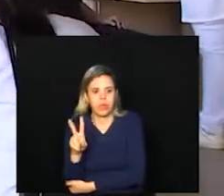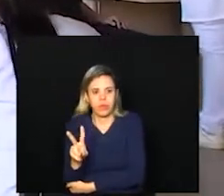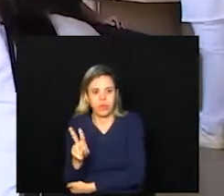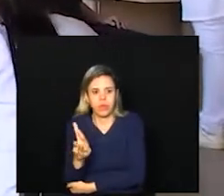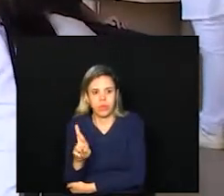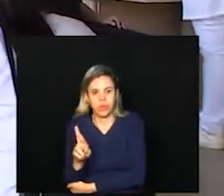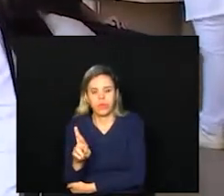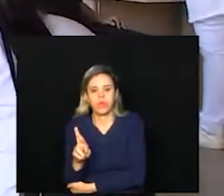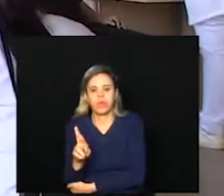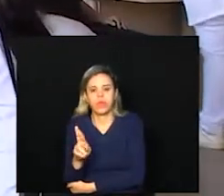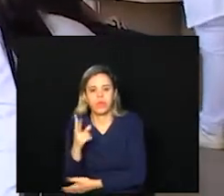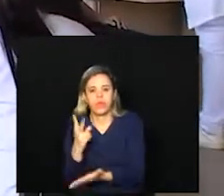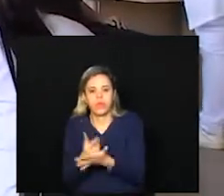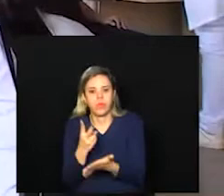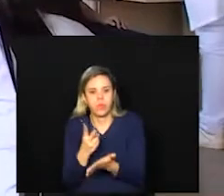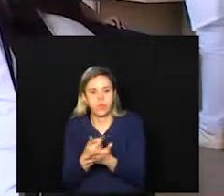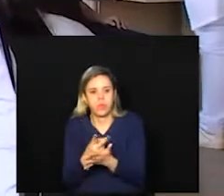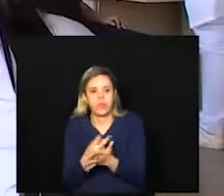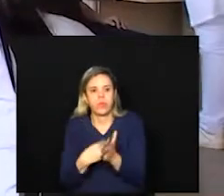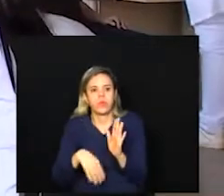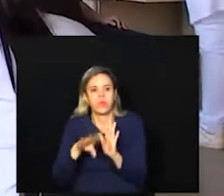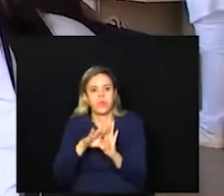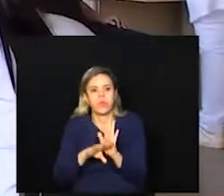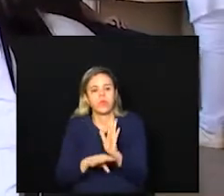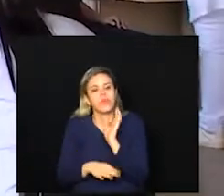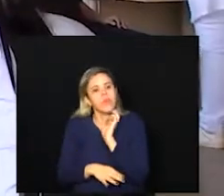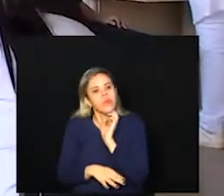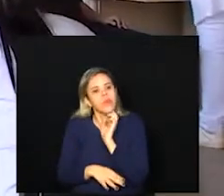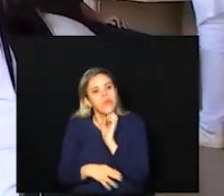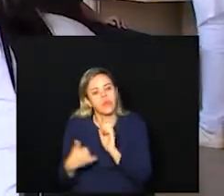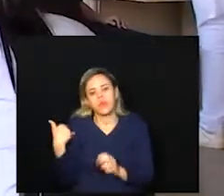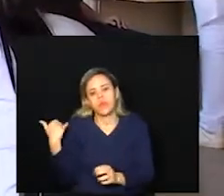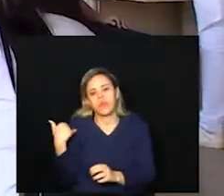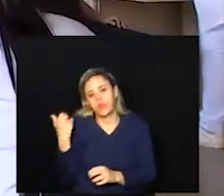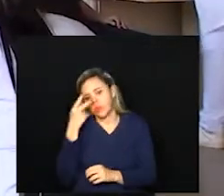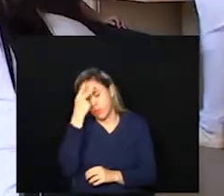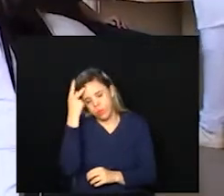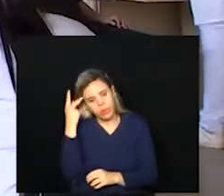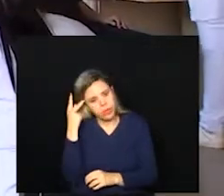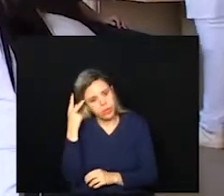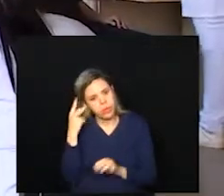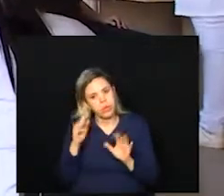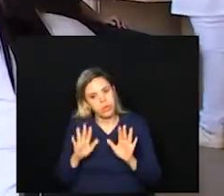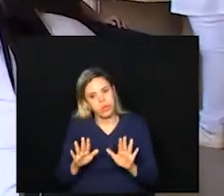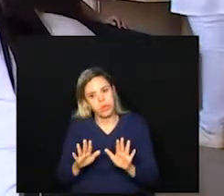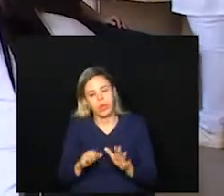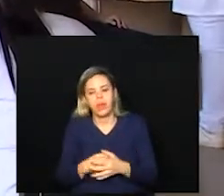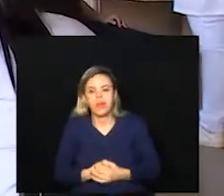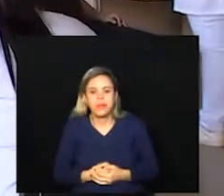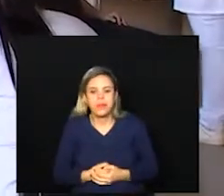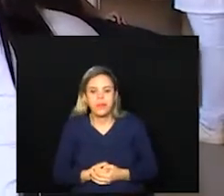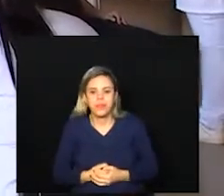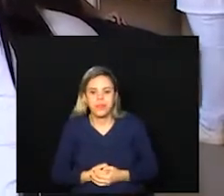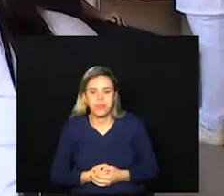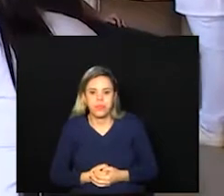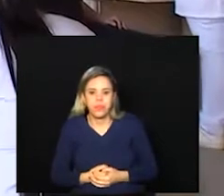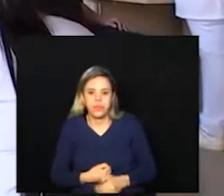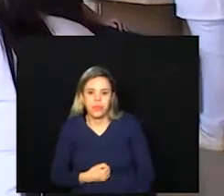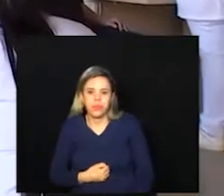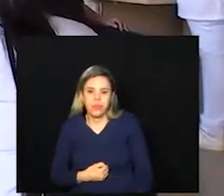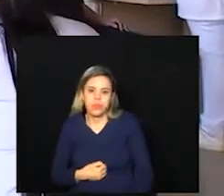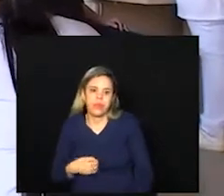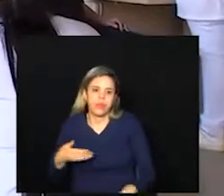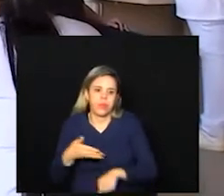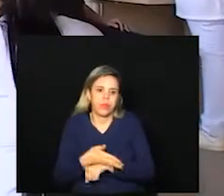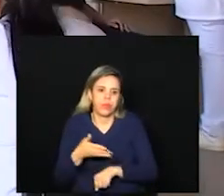vacina.campinas.sp.gov.br, com a mesma ordem cronológica de idade das pessoas. Mas este é um espaço que